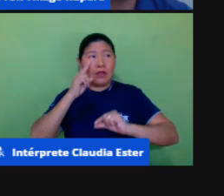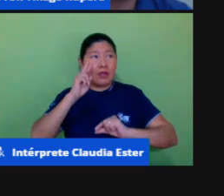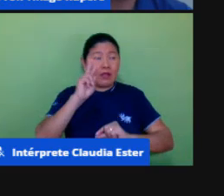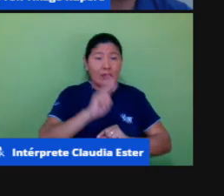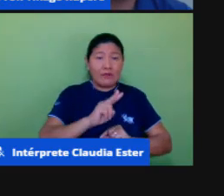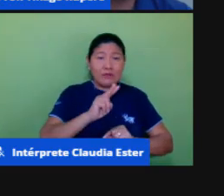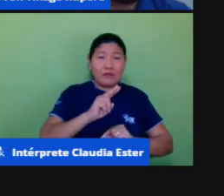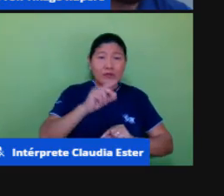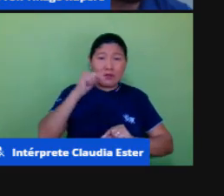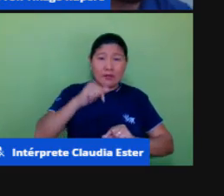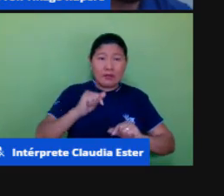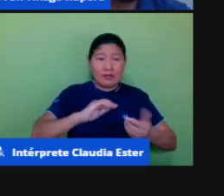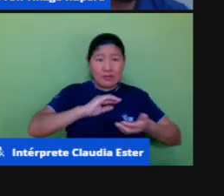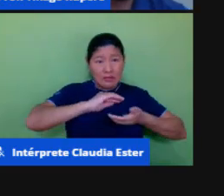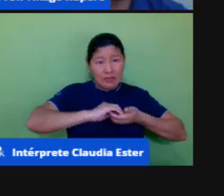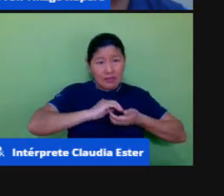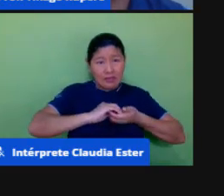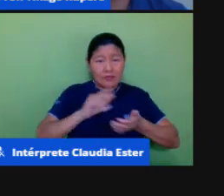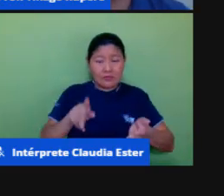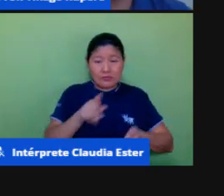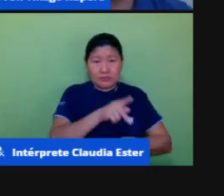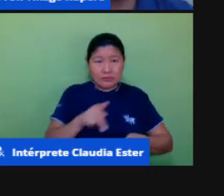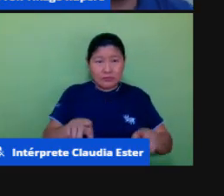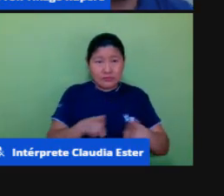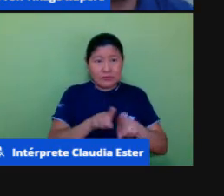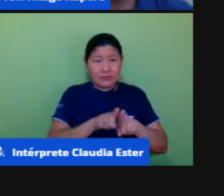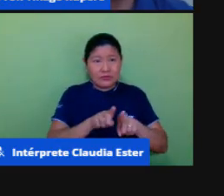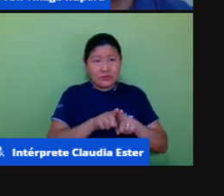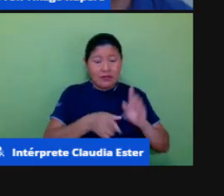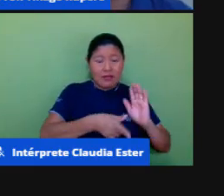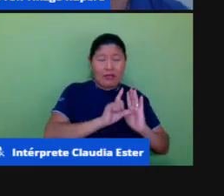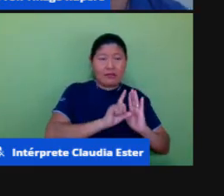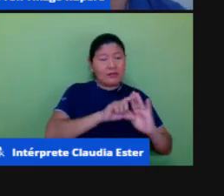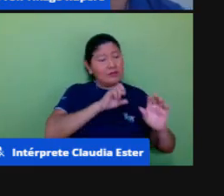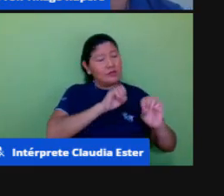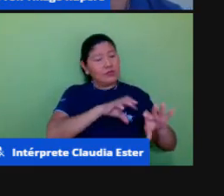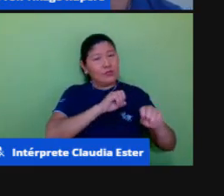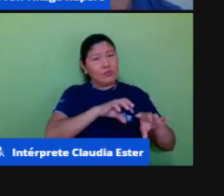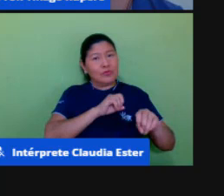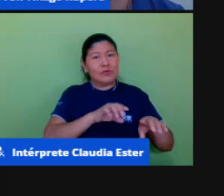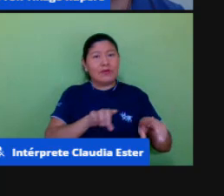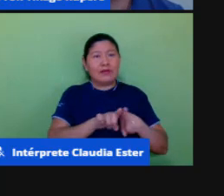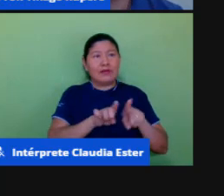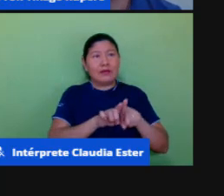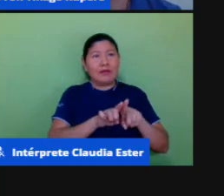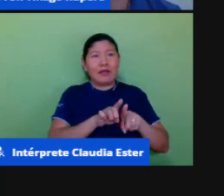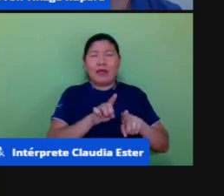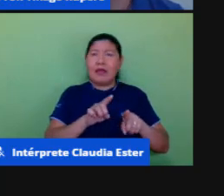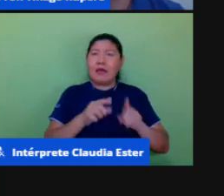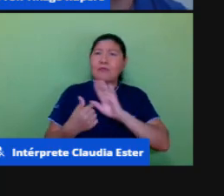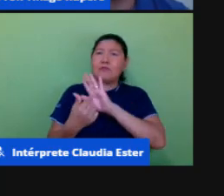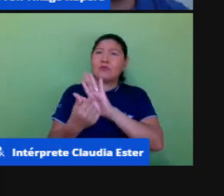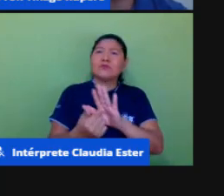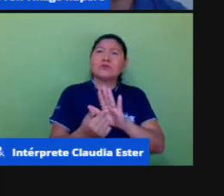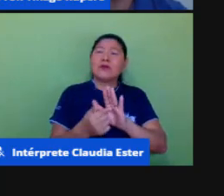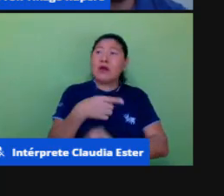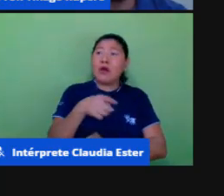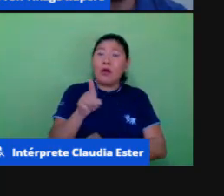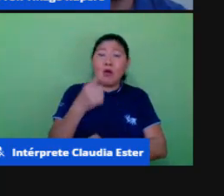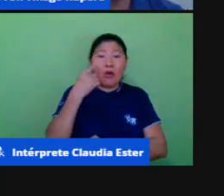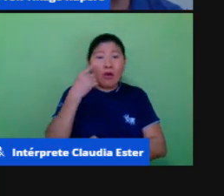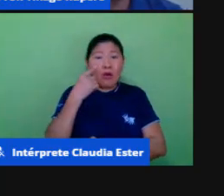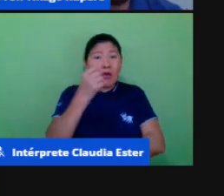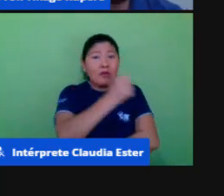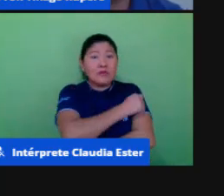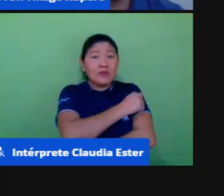caso, a metodologia ativa, pelo formato de júri simulado, onde os alunos têm que estudar, têm que buscar o caso, né, estudo